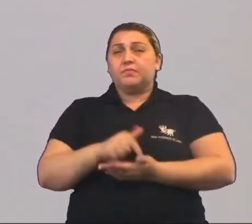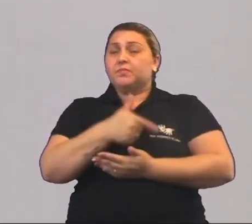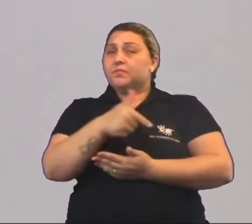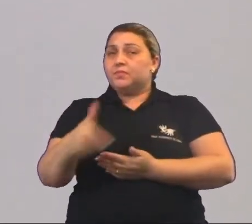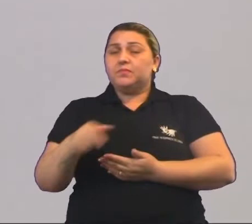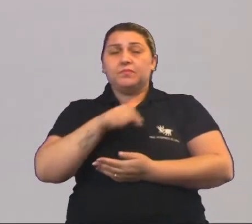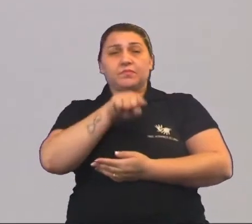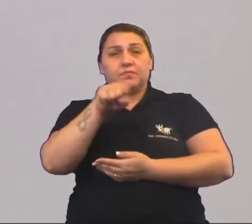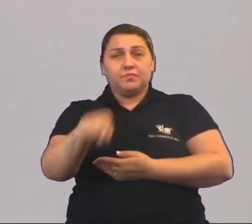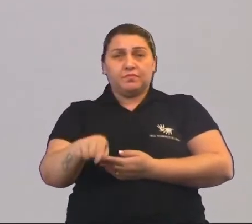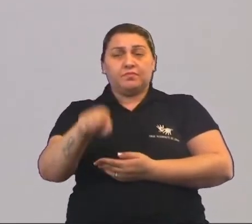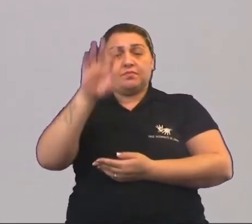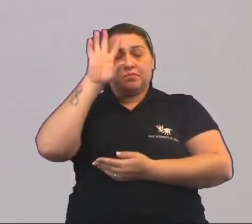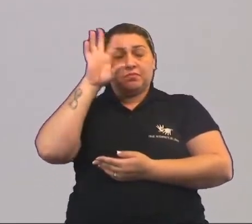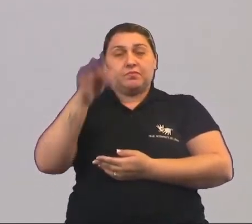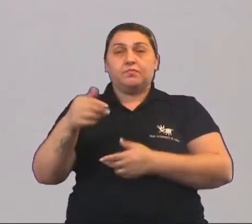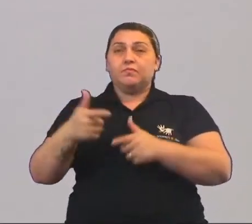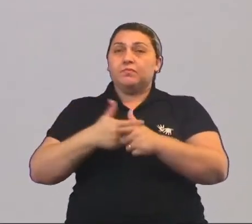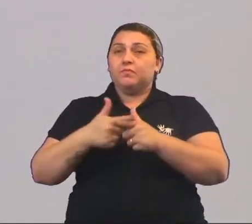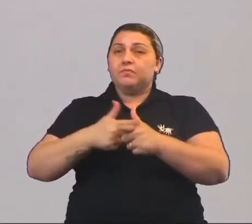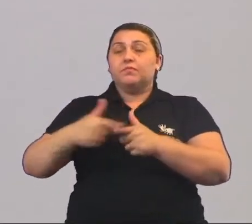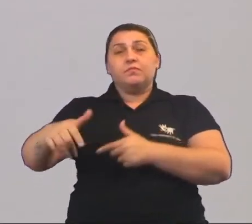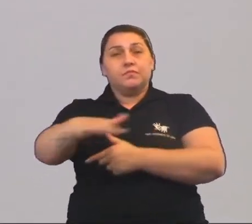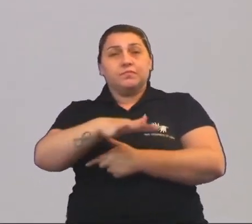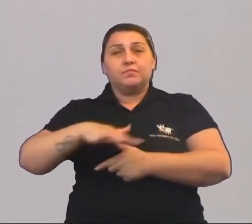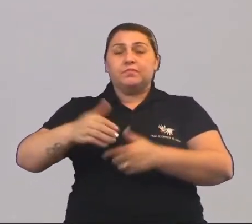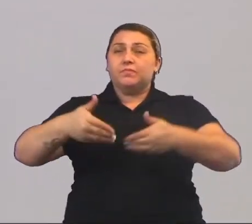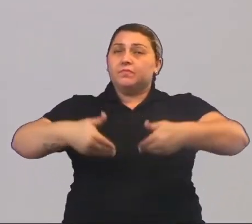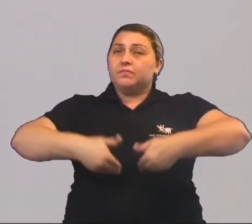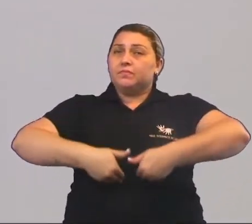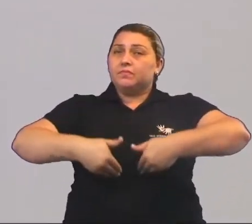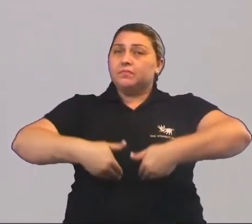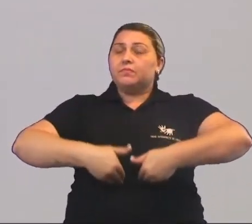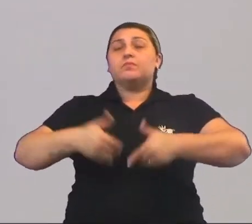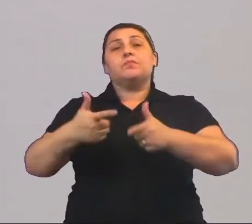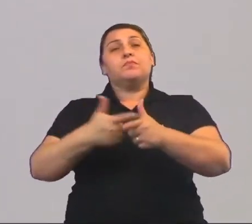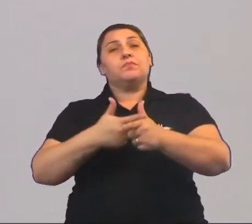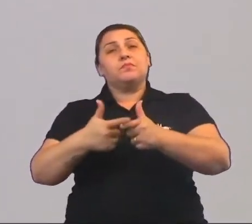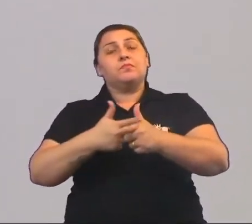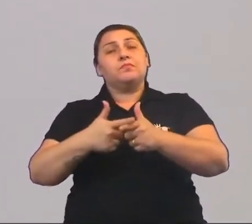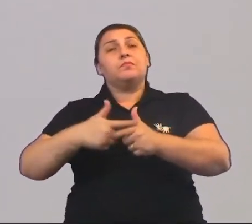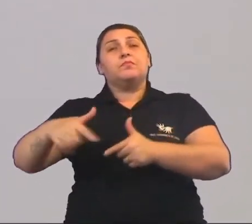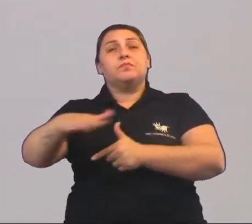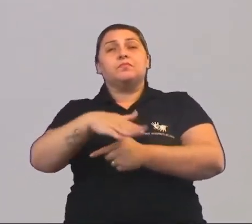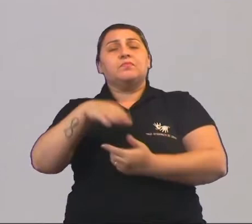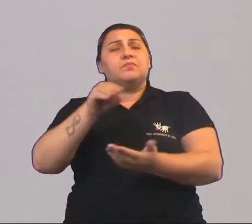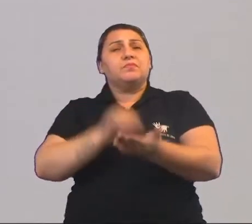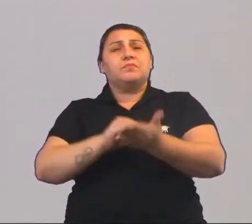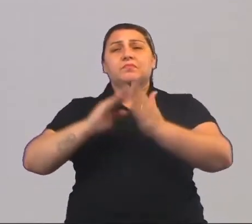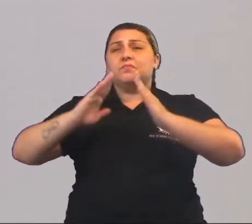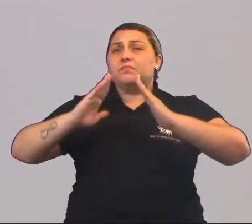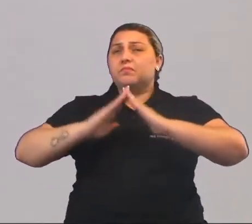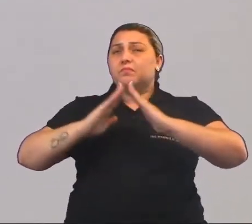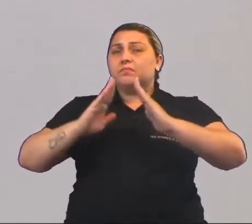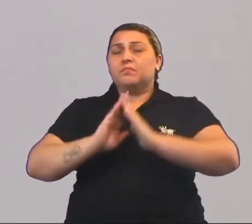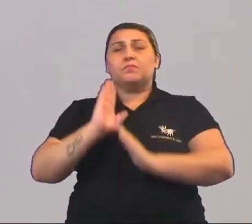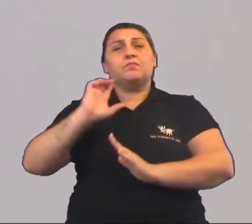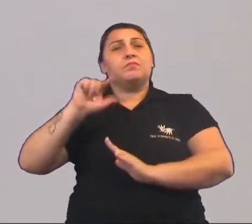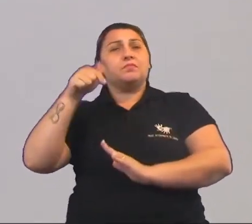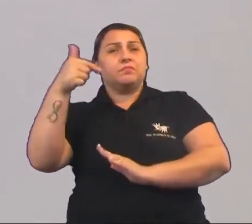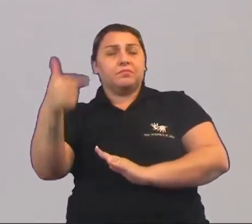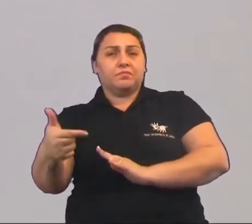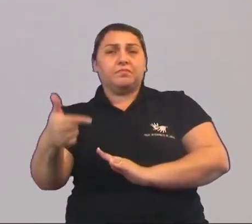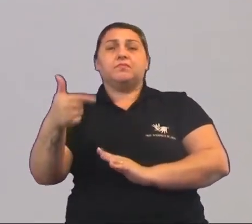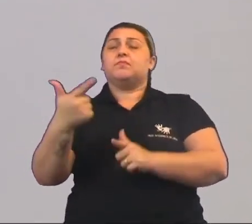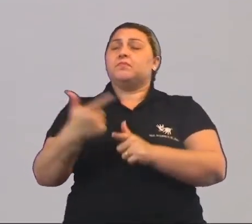tem como você resolver o problema social da fome, o problema social da falta de moradia, dentre